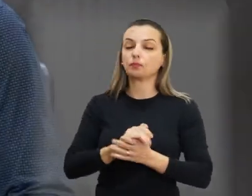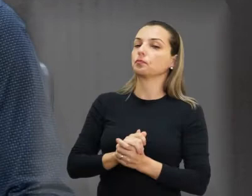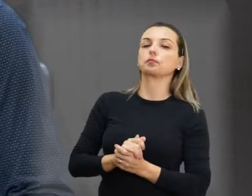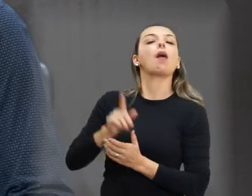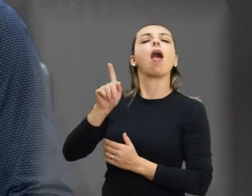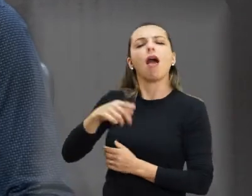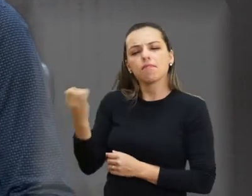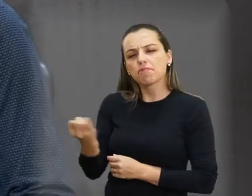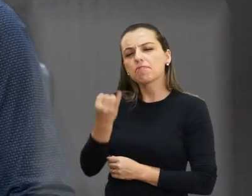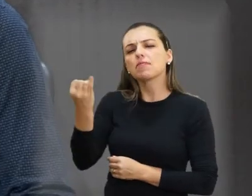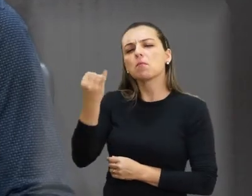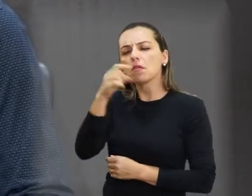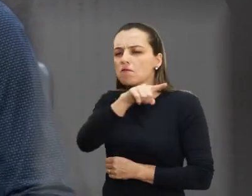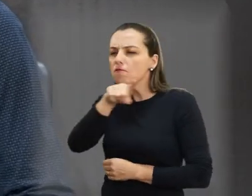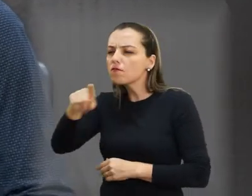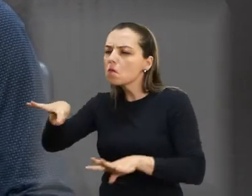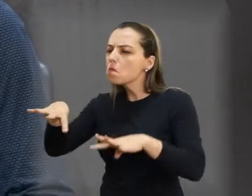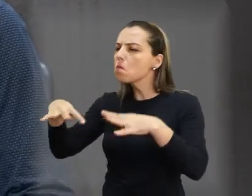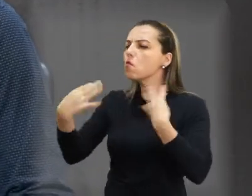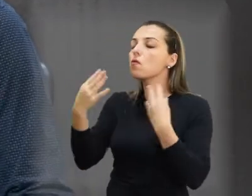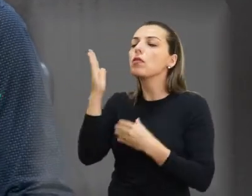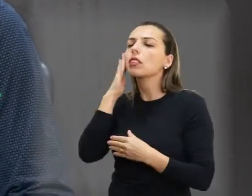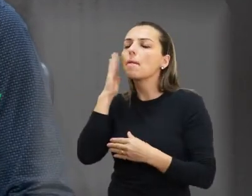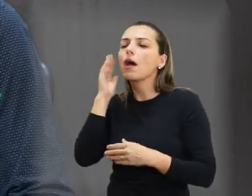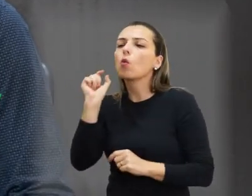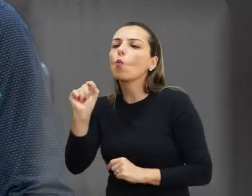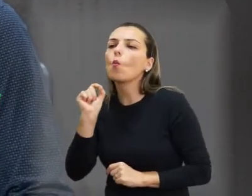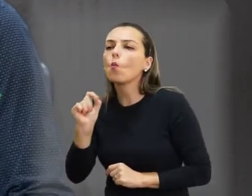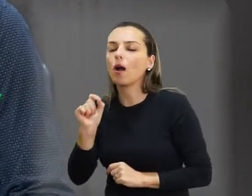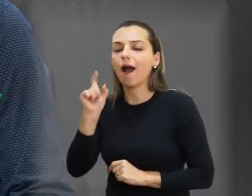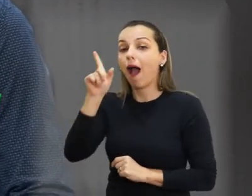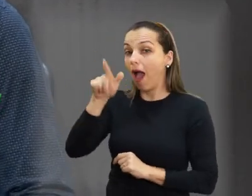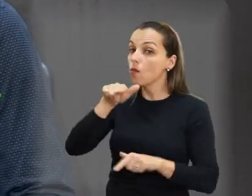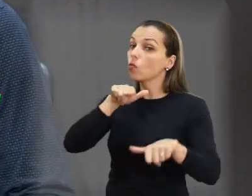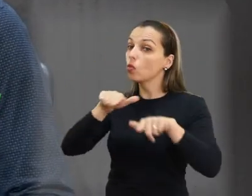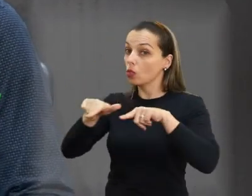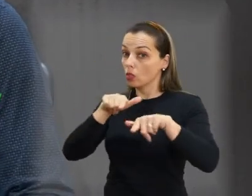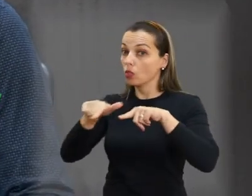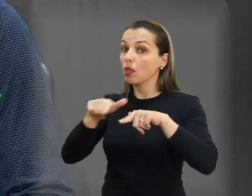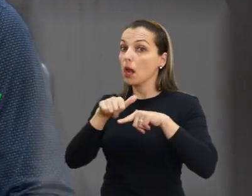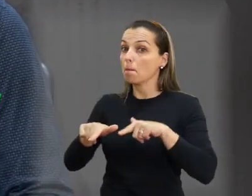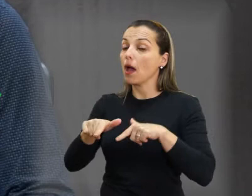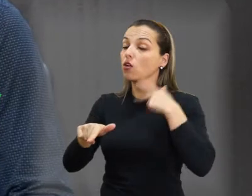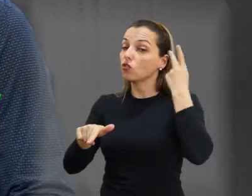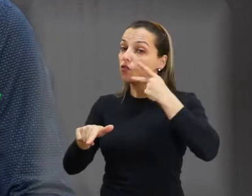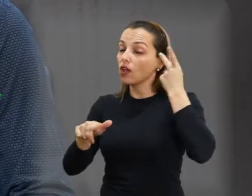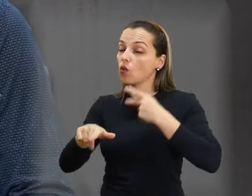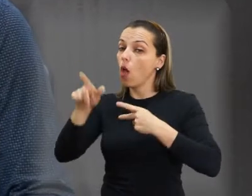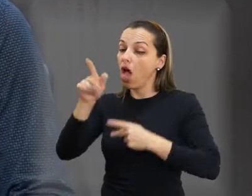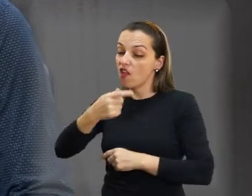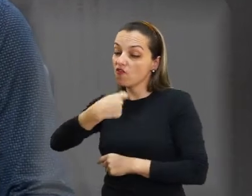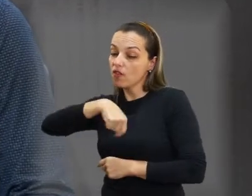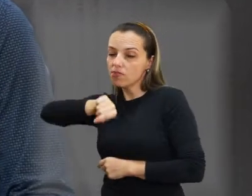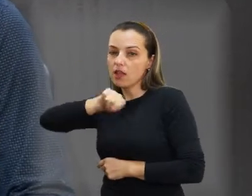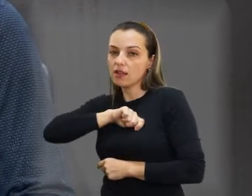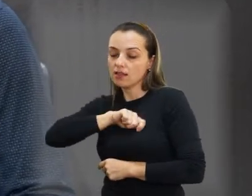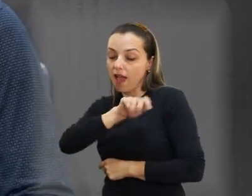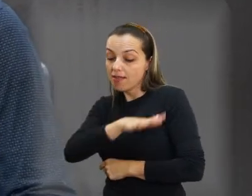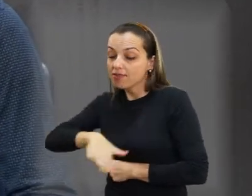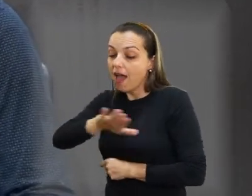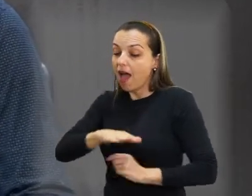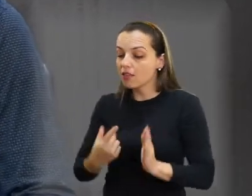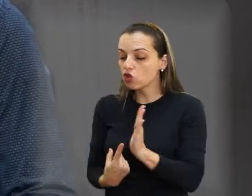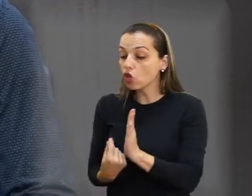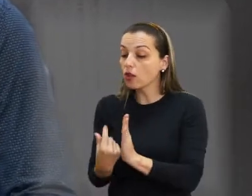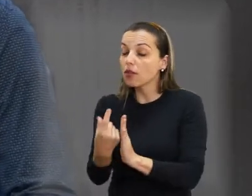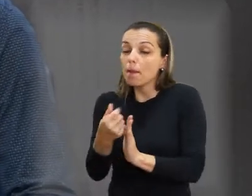o pessoal que está nos assistindo saber, né, que o trabalho, como o Chico mesmo disse, não é somente de fiscalizar as contas da